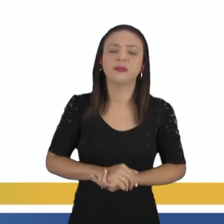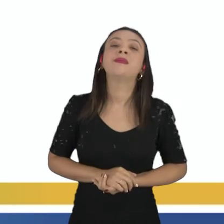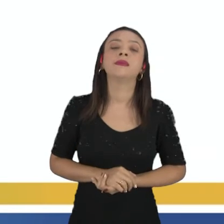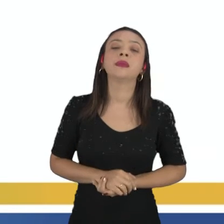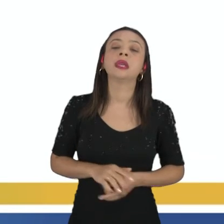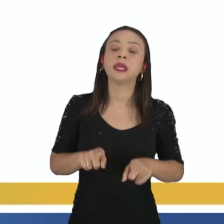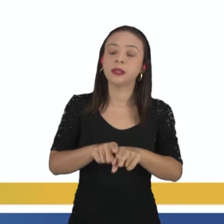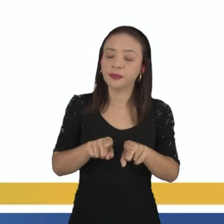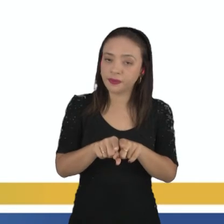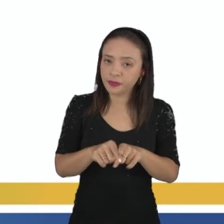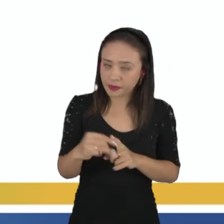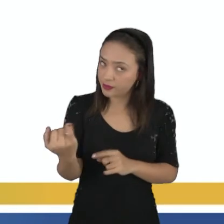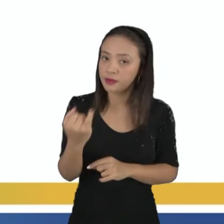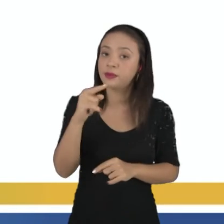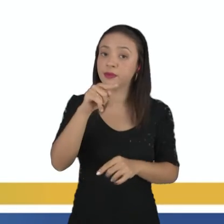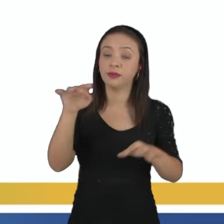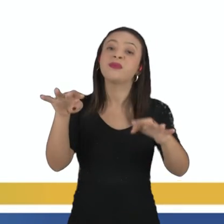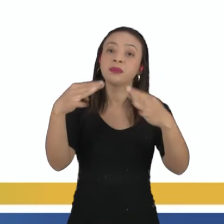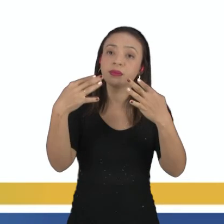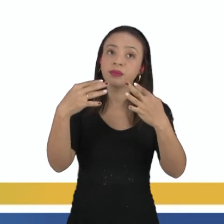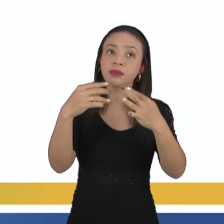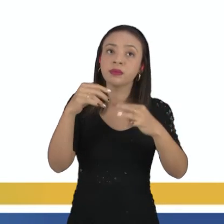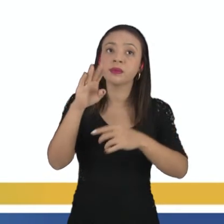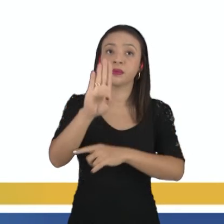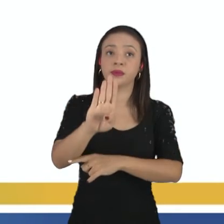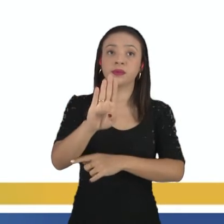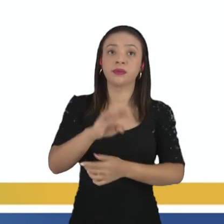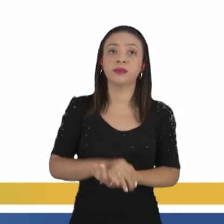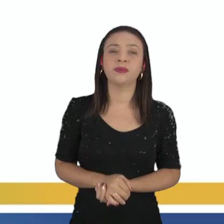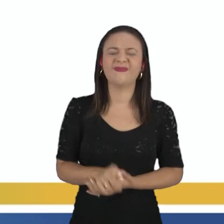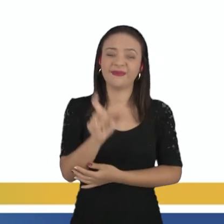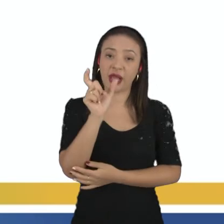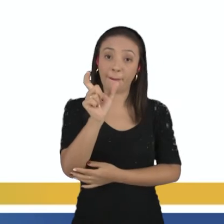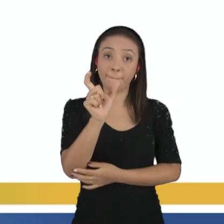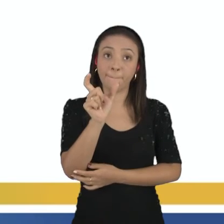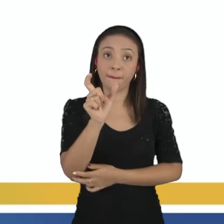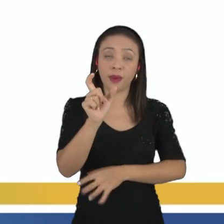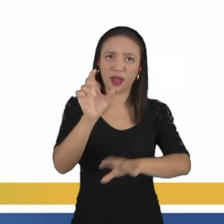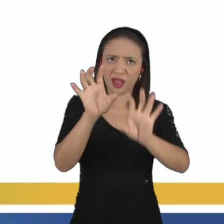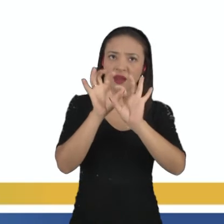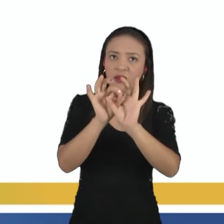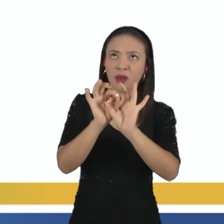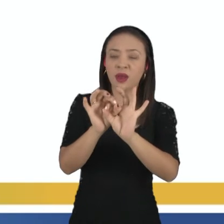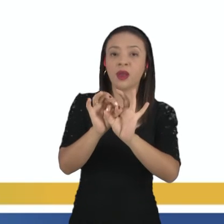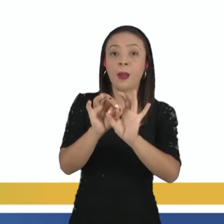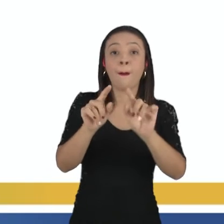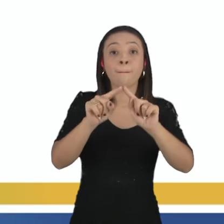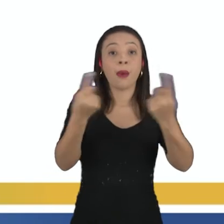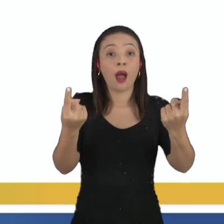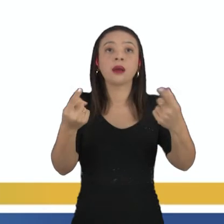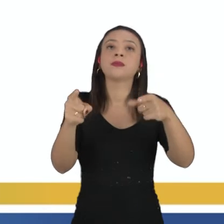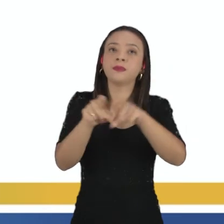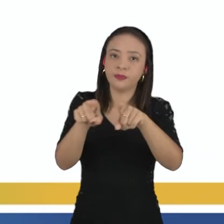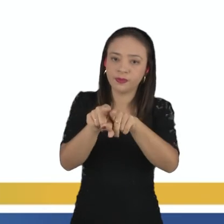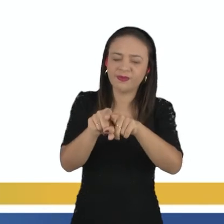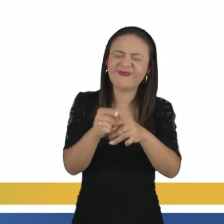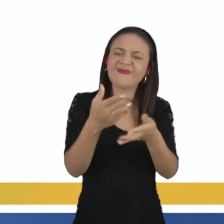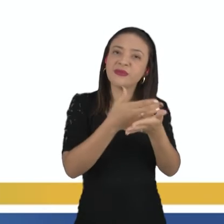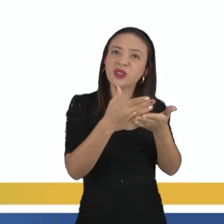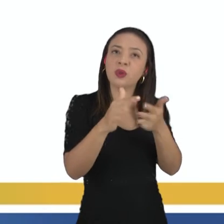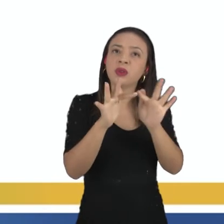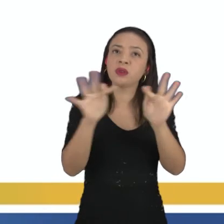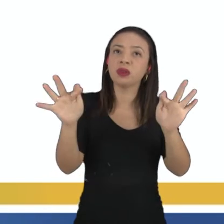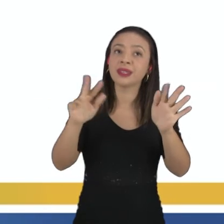coisa que eu quero que vocês prestem atenção é na letra B, ó. O conectivo, mas também inicia uma oração